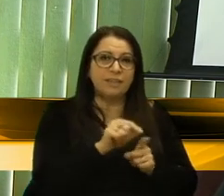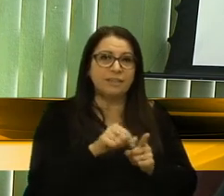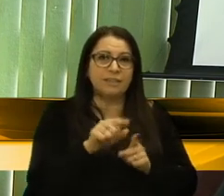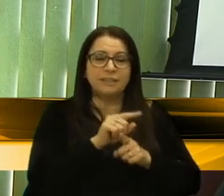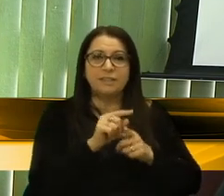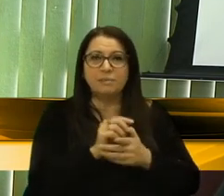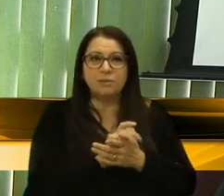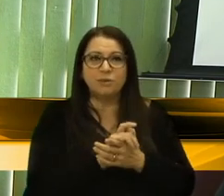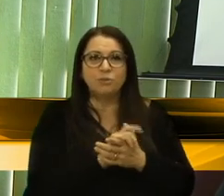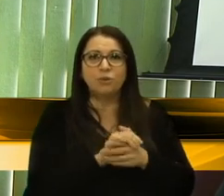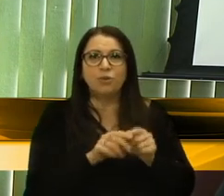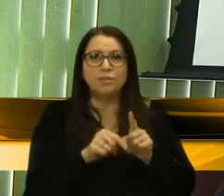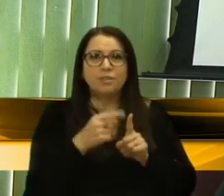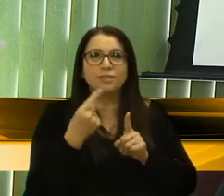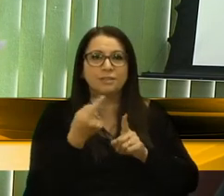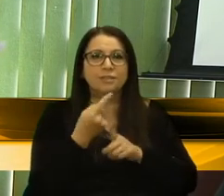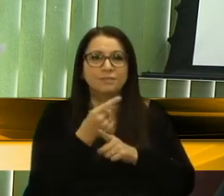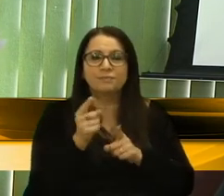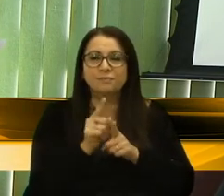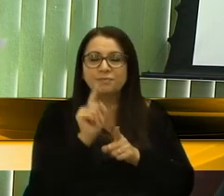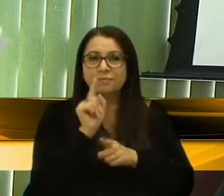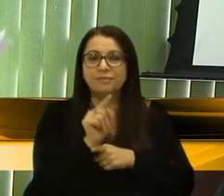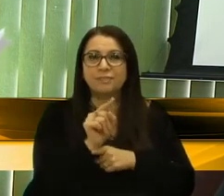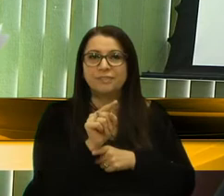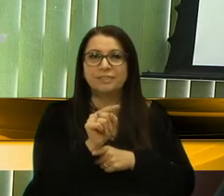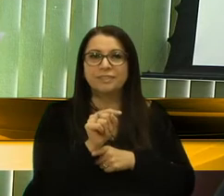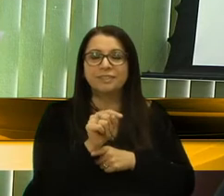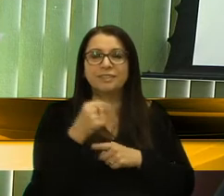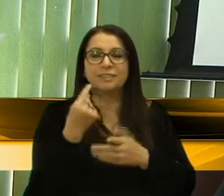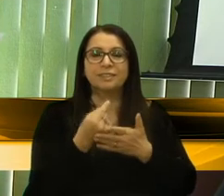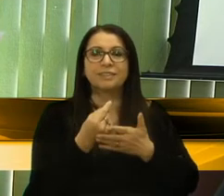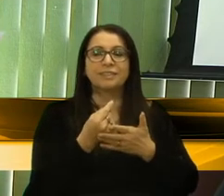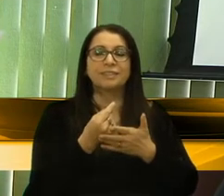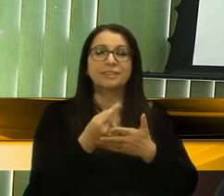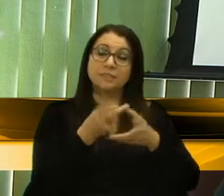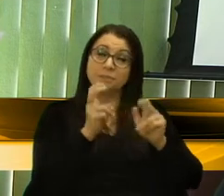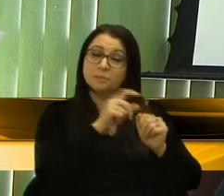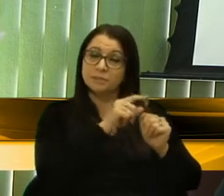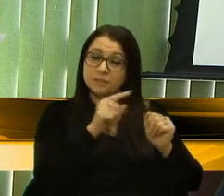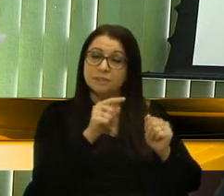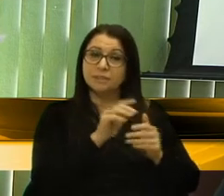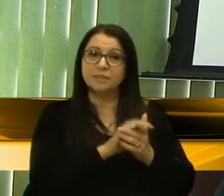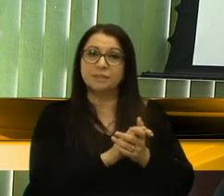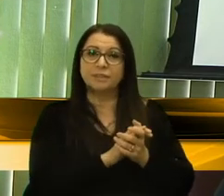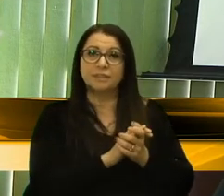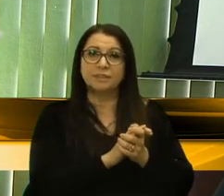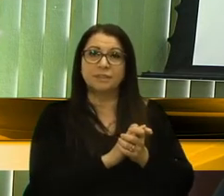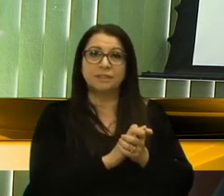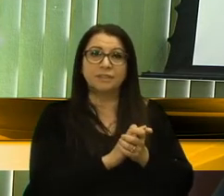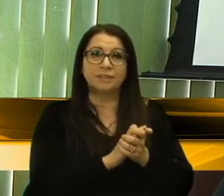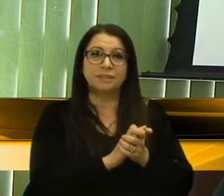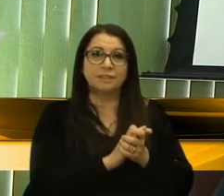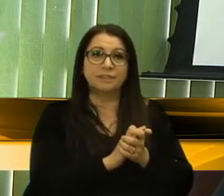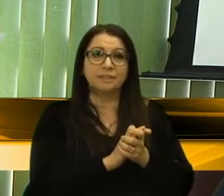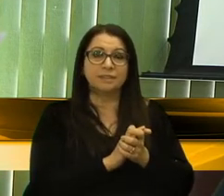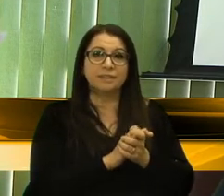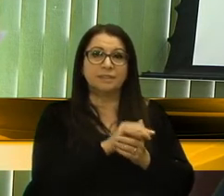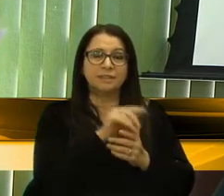de prioridade, de forma gradativa, recebem o devido